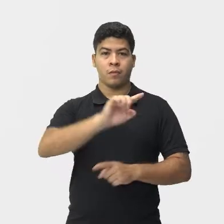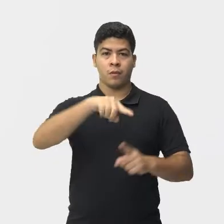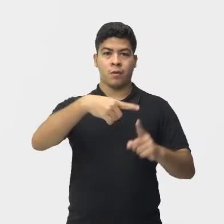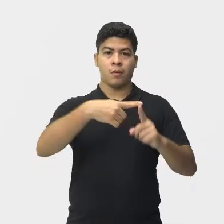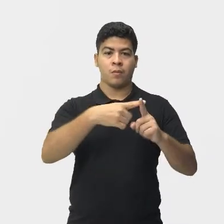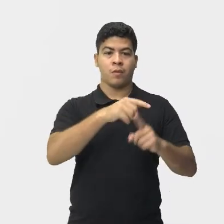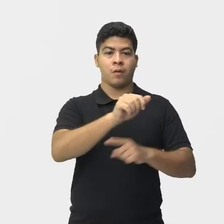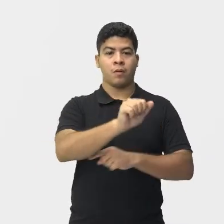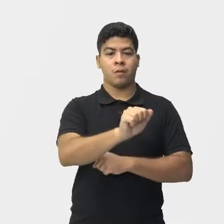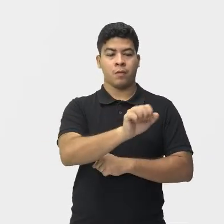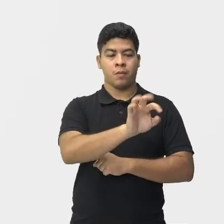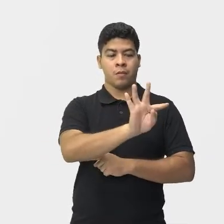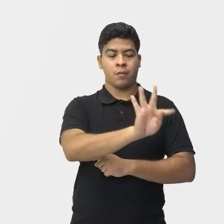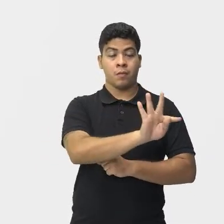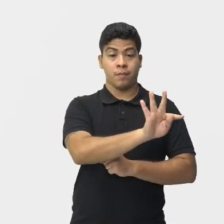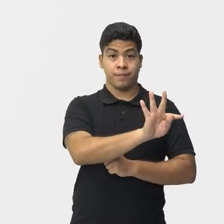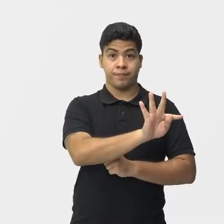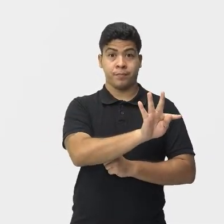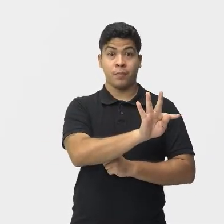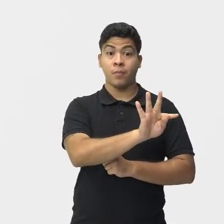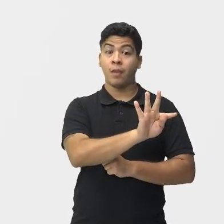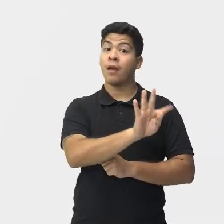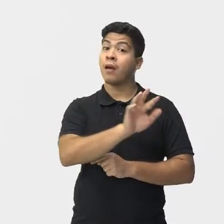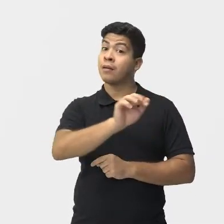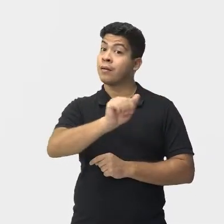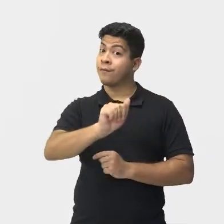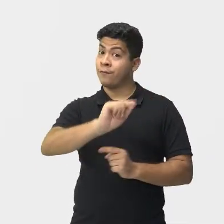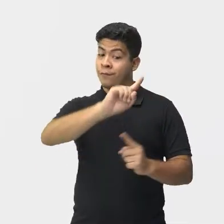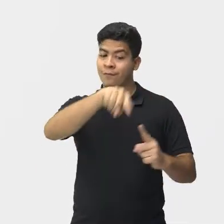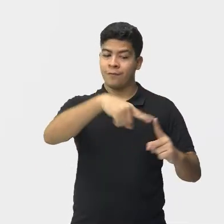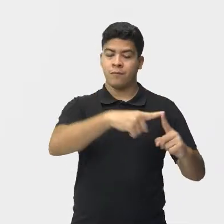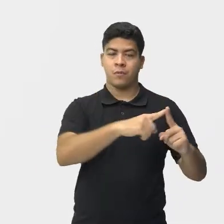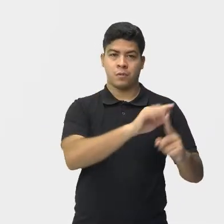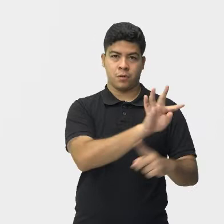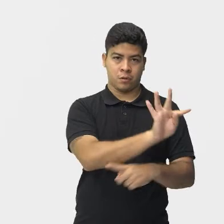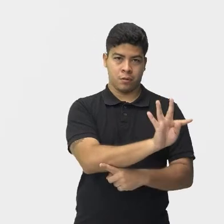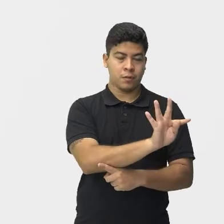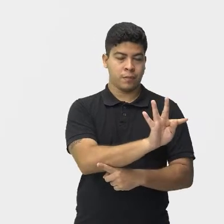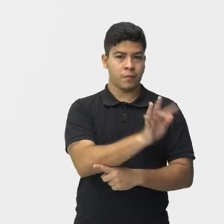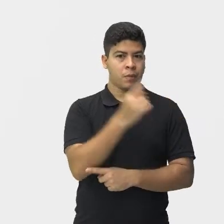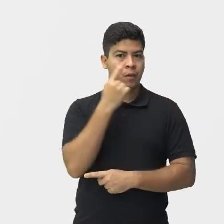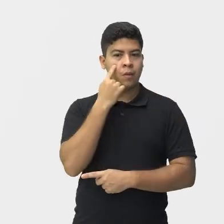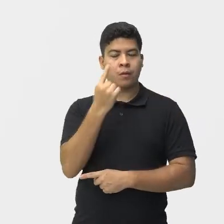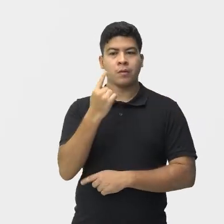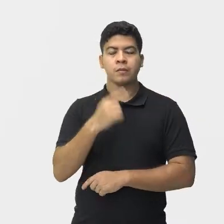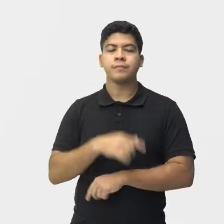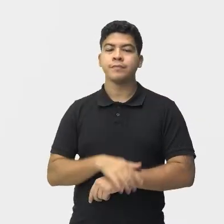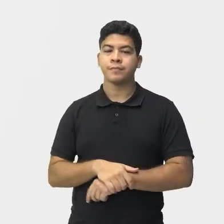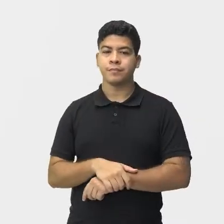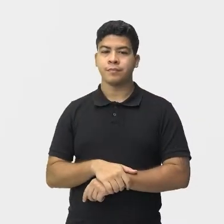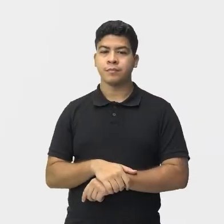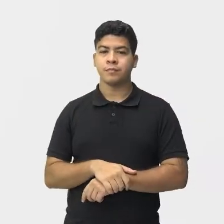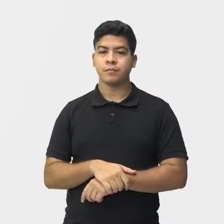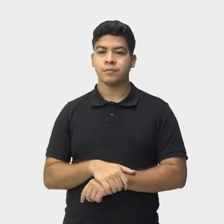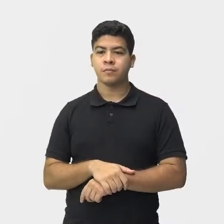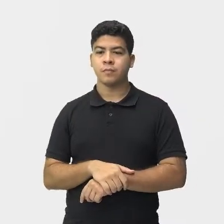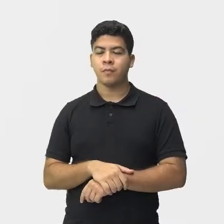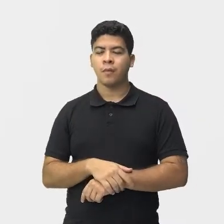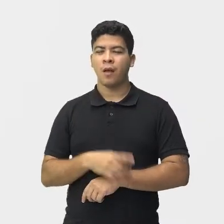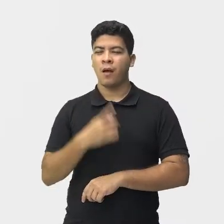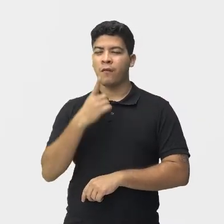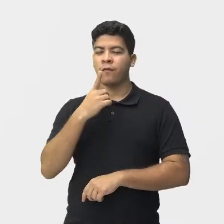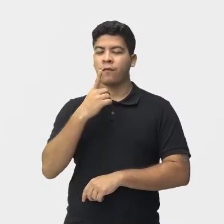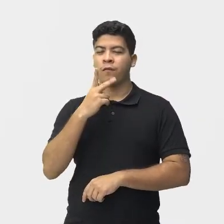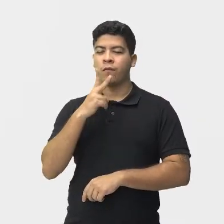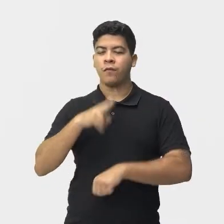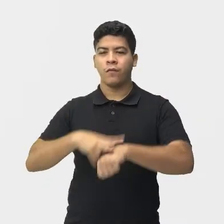Essa reta ela é inclinada em relação ao eixo dos tempos, ao eixo das abscissas. Então ela está aqui, ó, de verde no